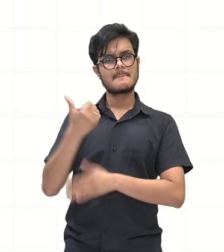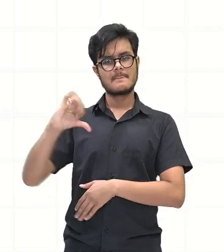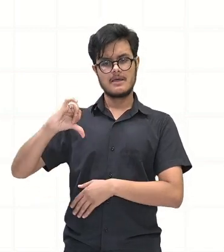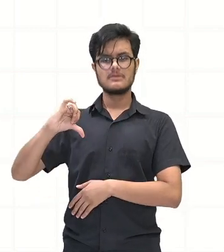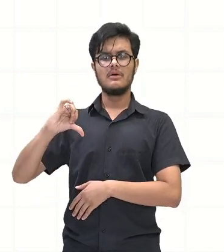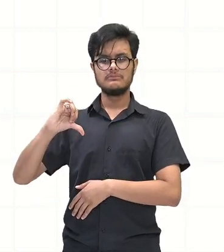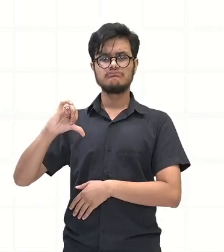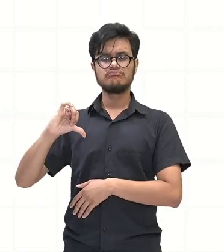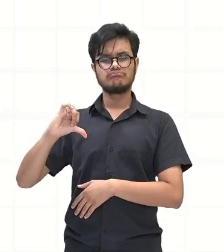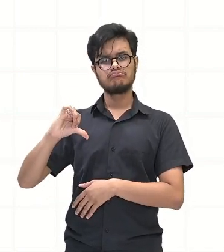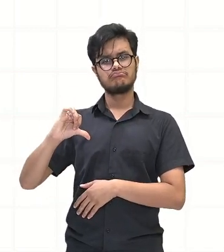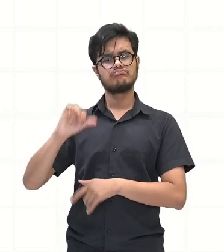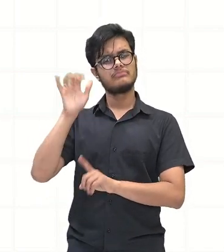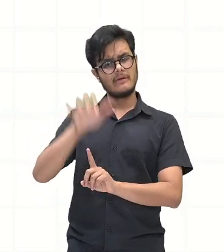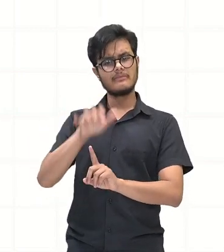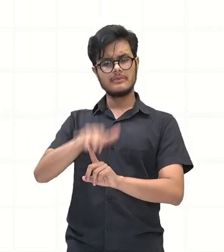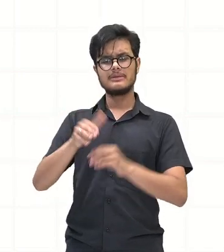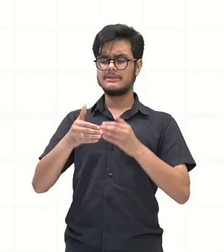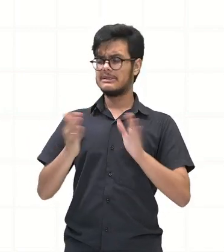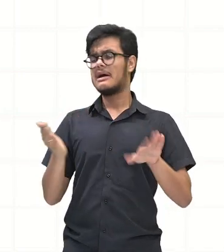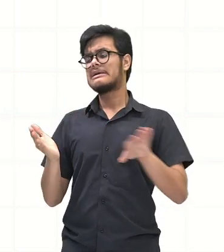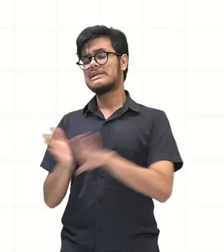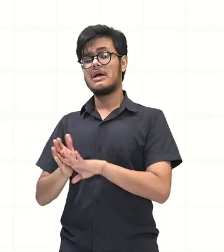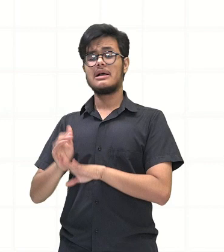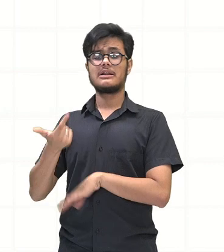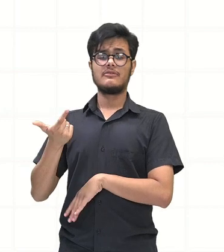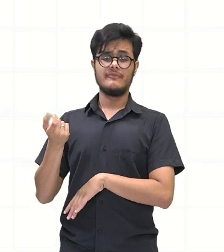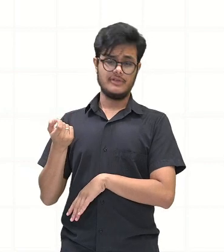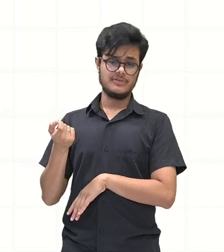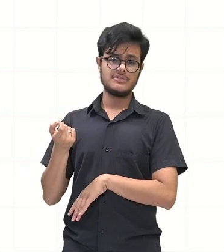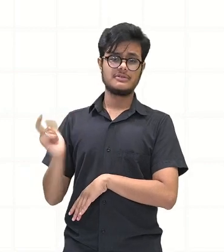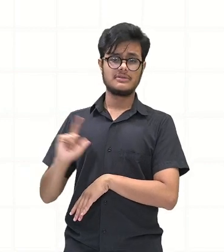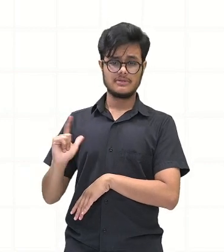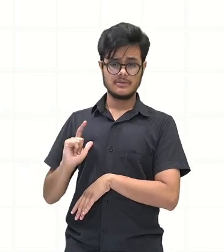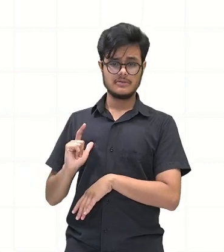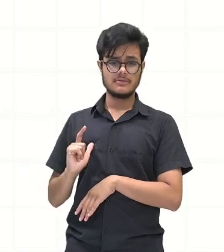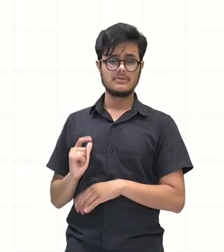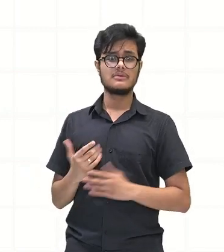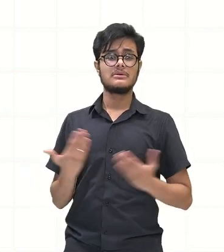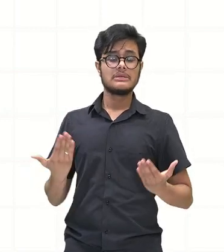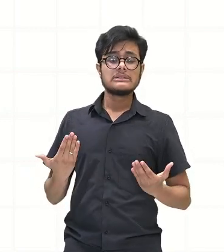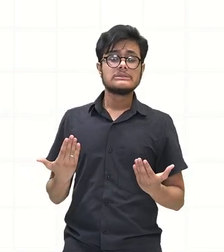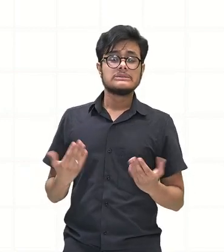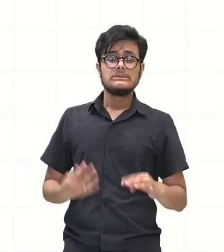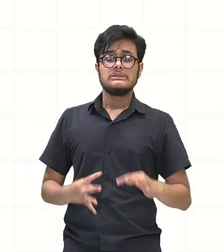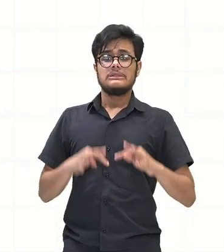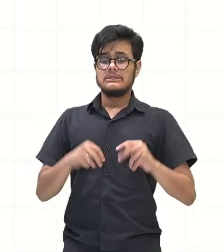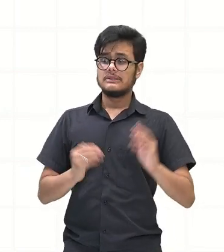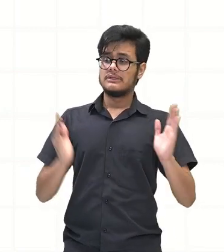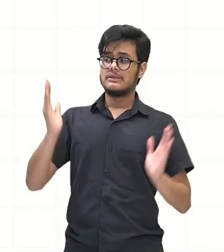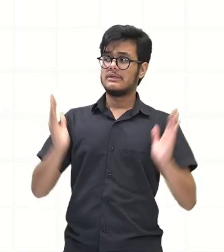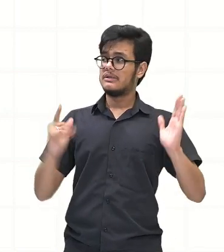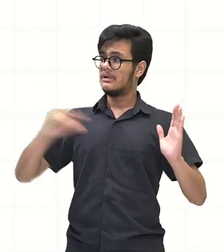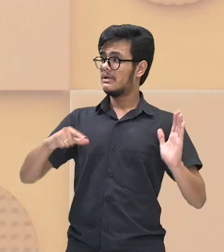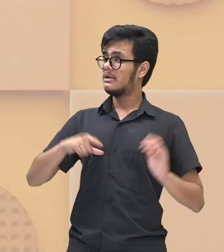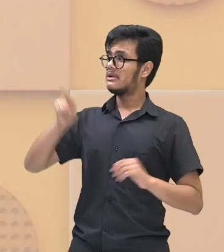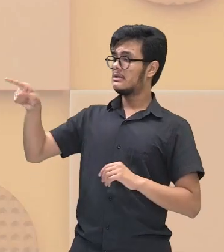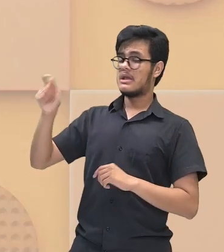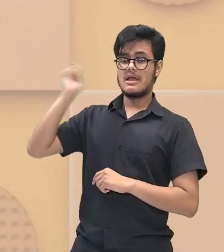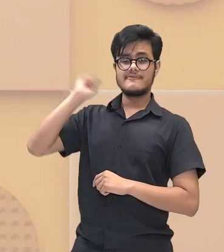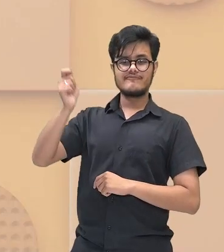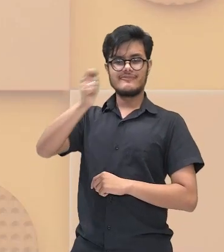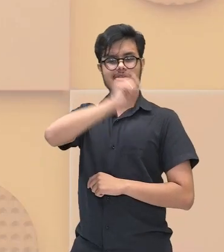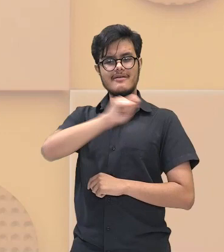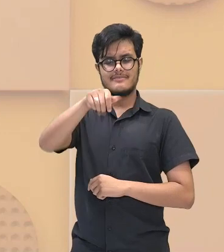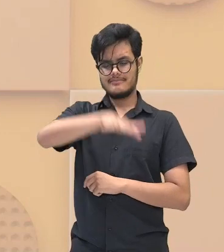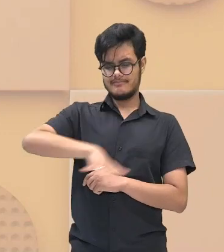19 e manteve-se, infelizmente, até o século 20. Então, durante todo esse processo, nós temos aí a presença da escravização